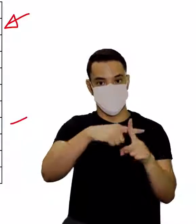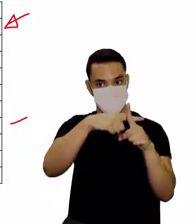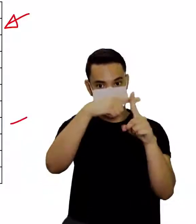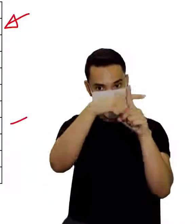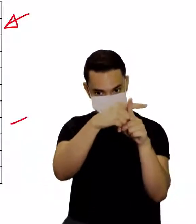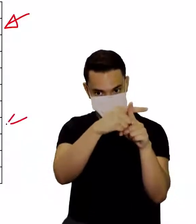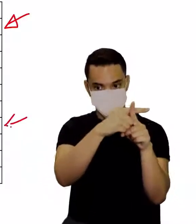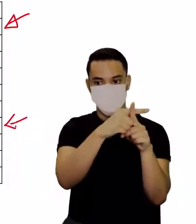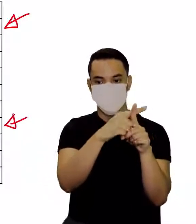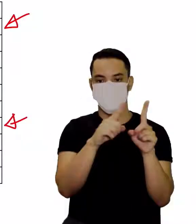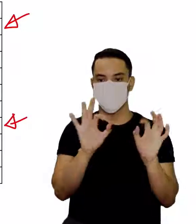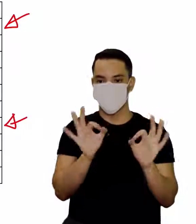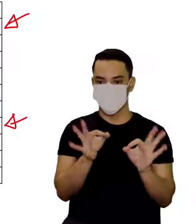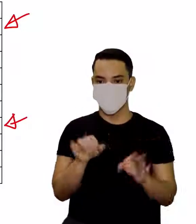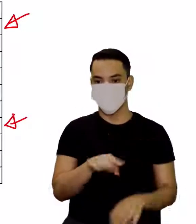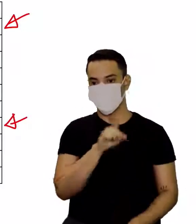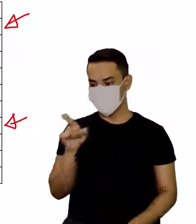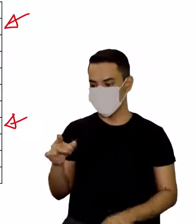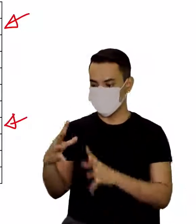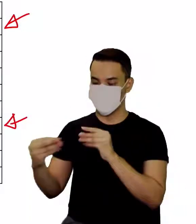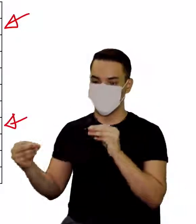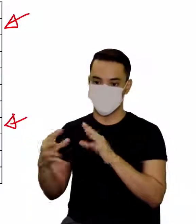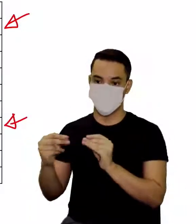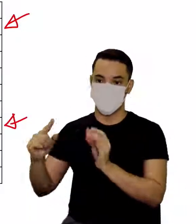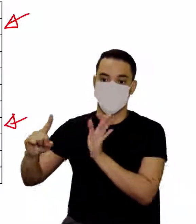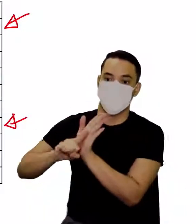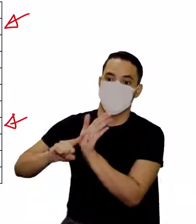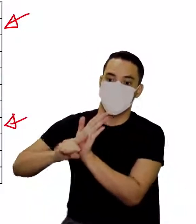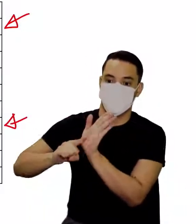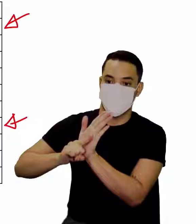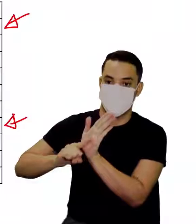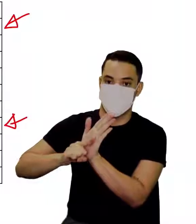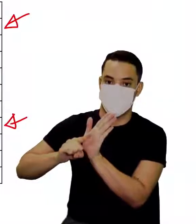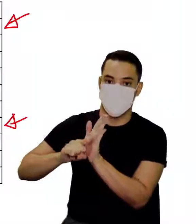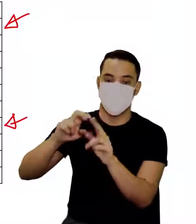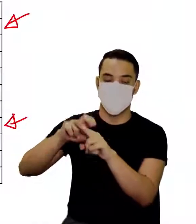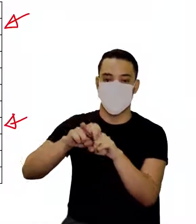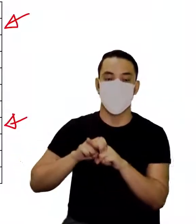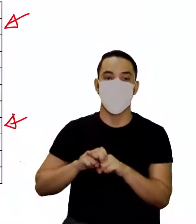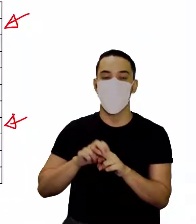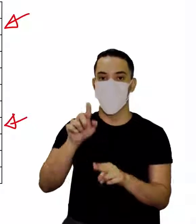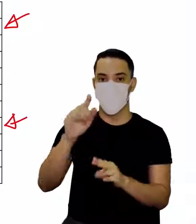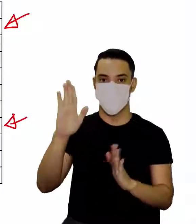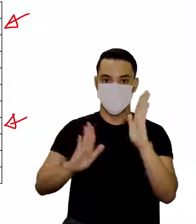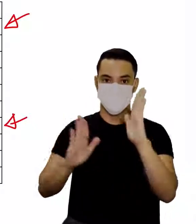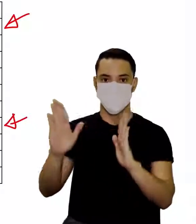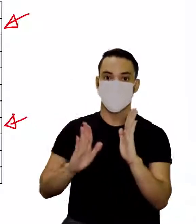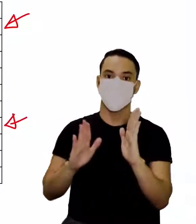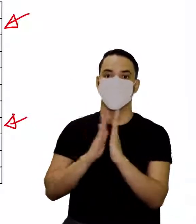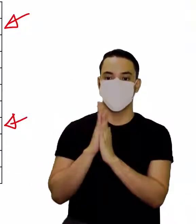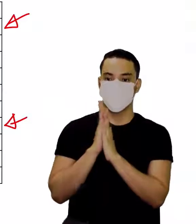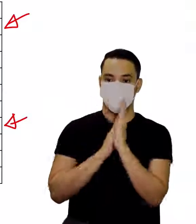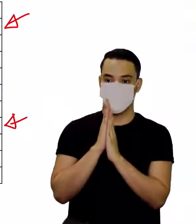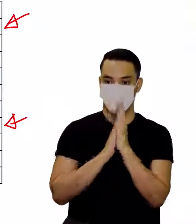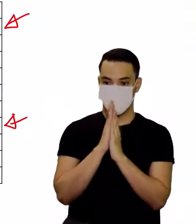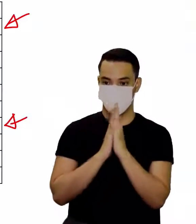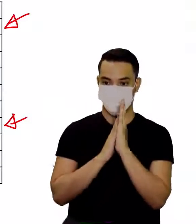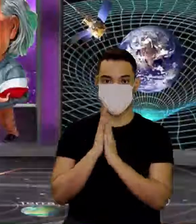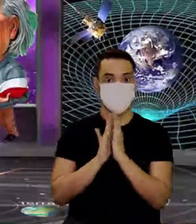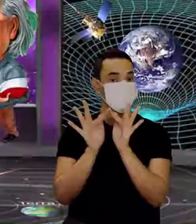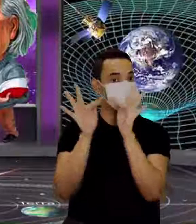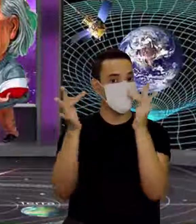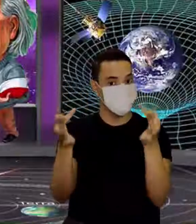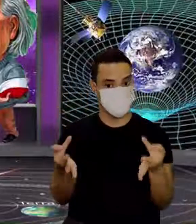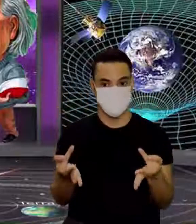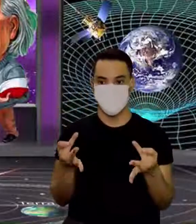ficando positivo e o algodão negativo. Então, o processo de eletrização por atrito é bem